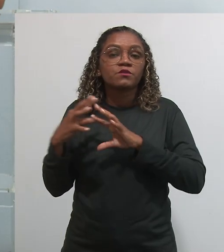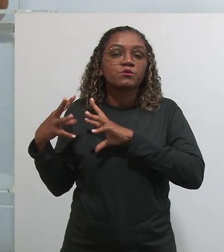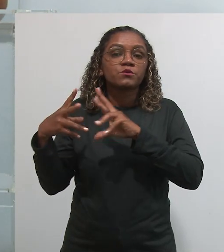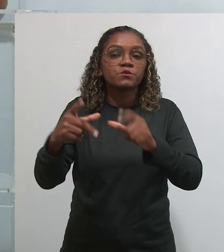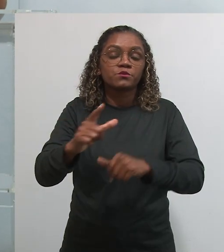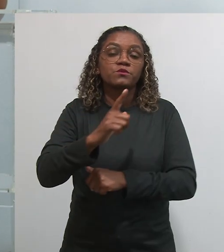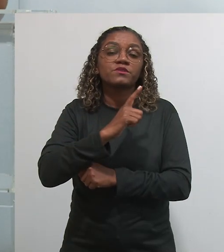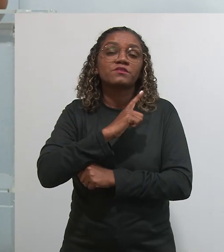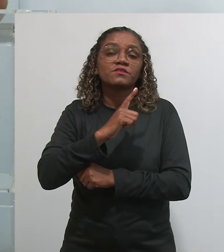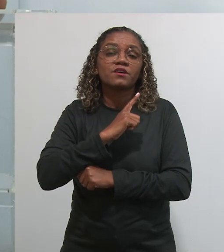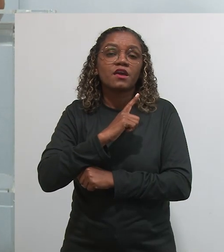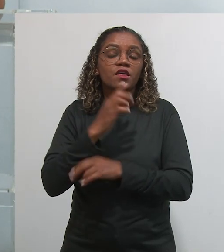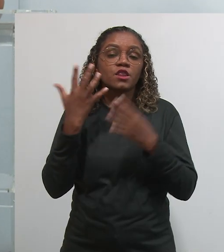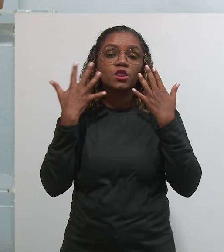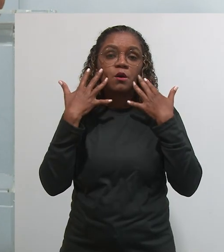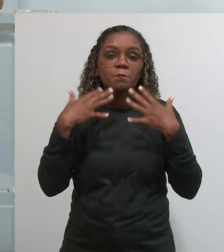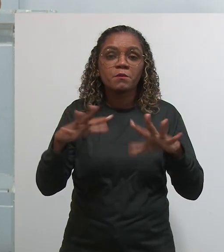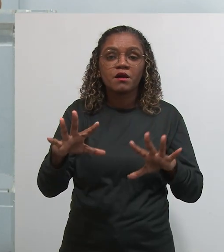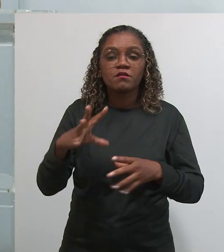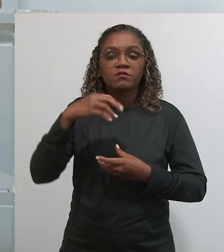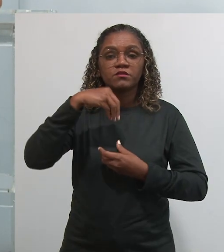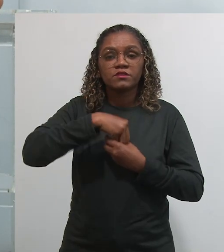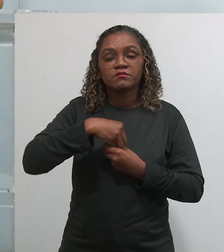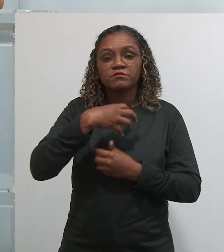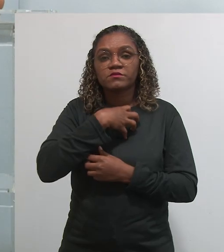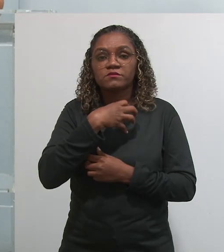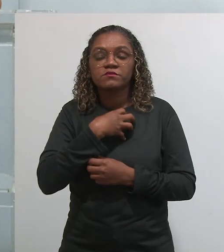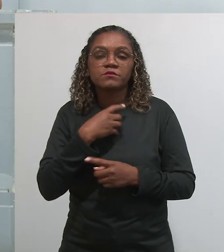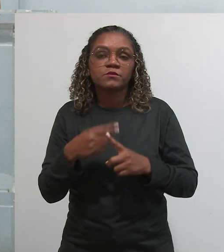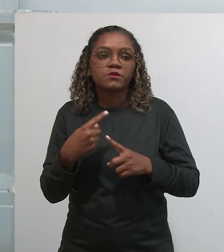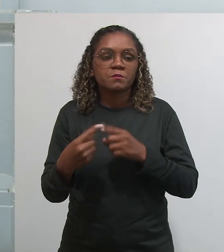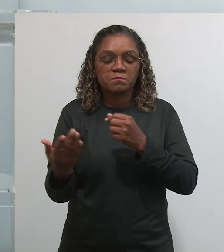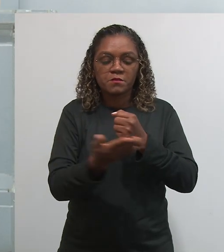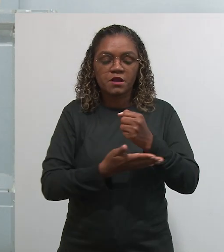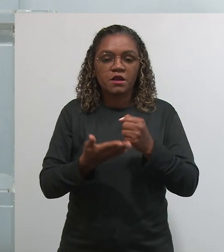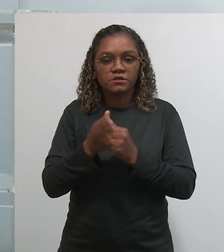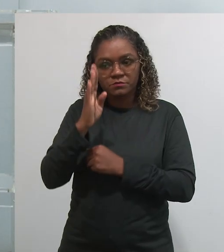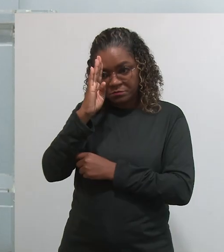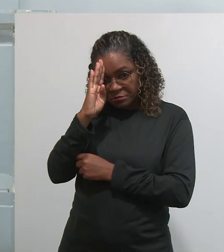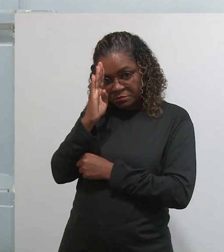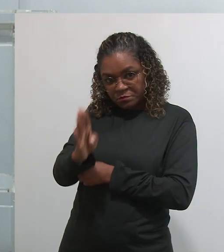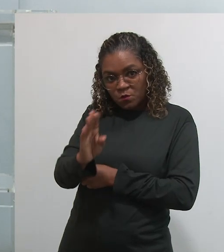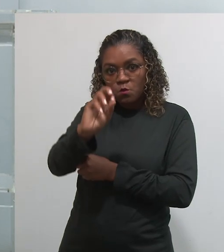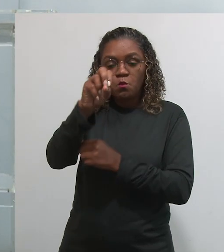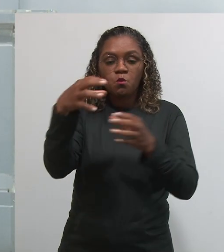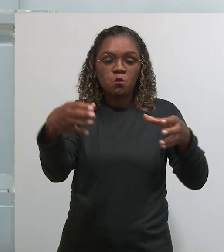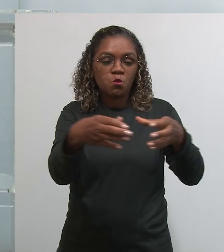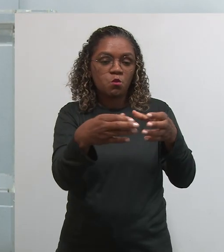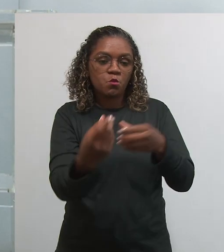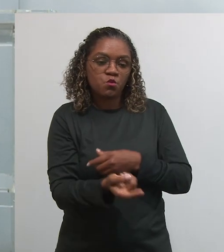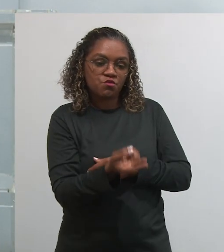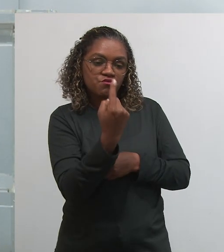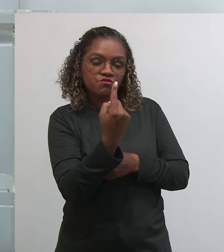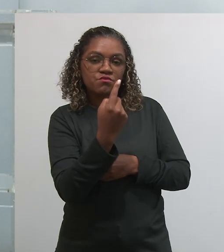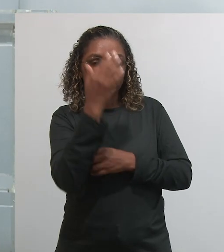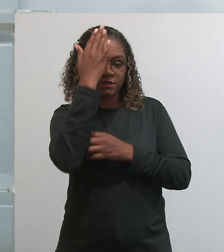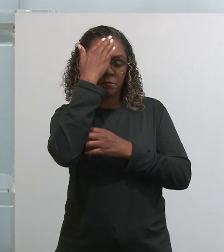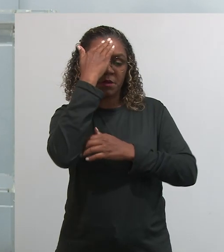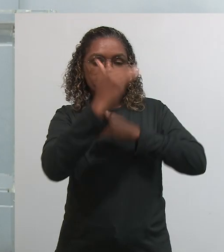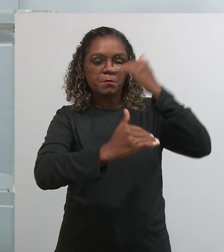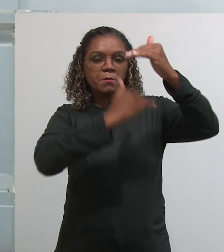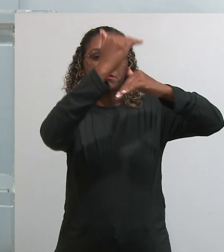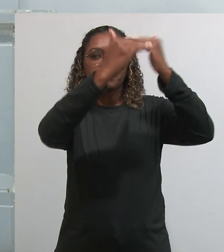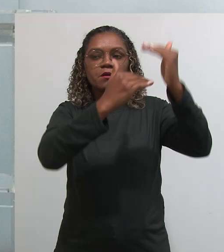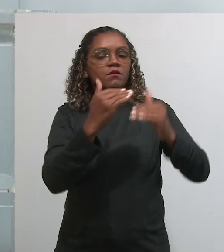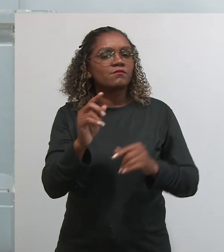de todos. Ele não tem uma base específica, não é só um grupo que sabe desenvolver